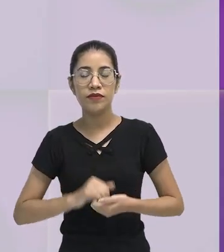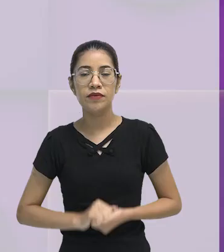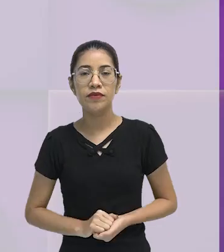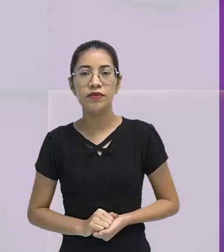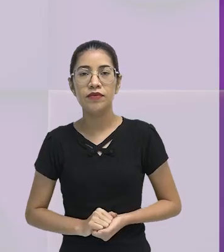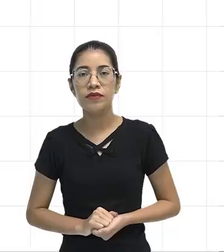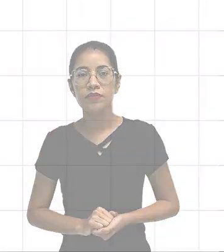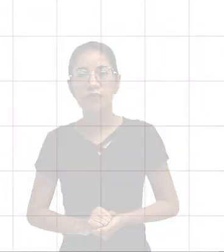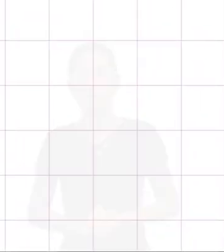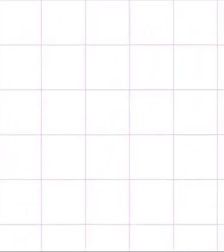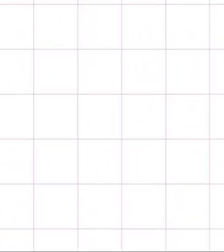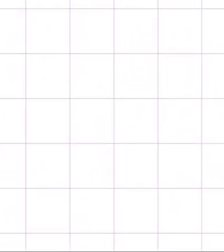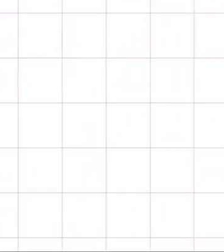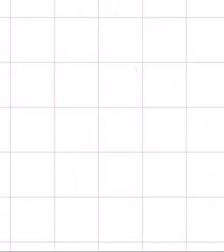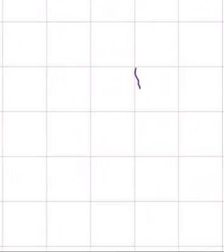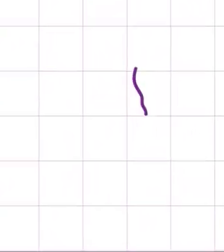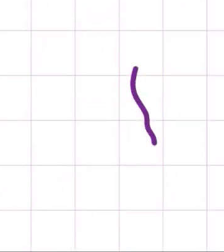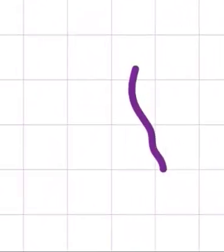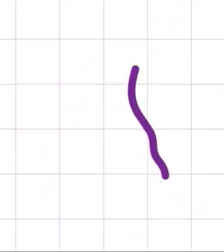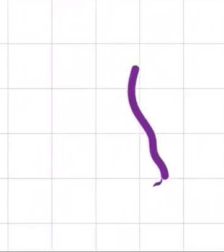nossa aula.